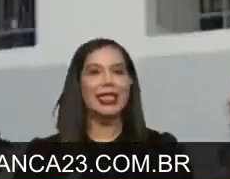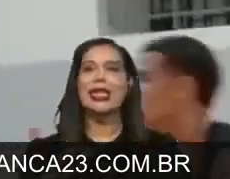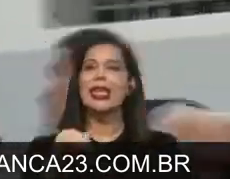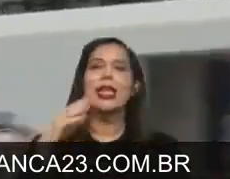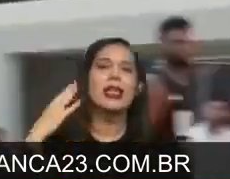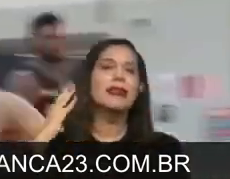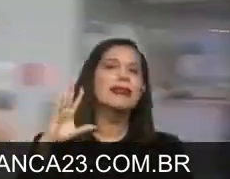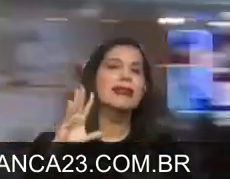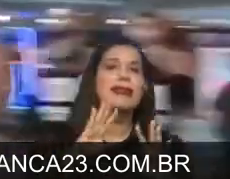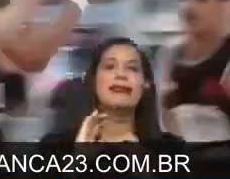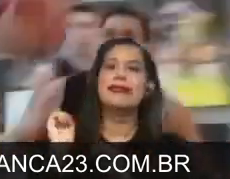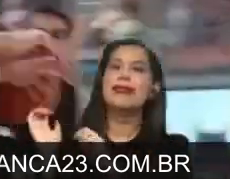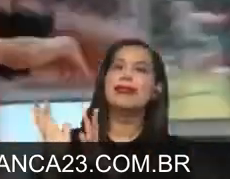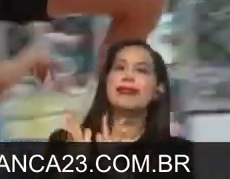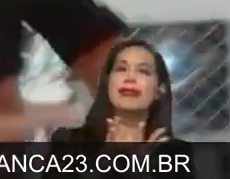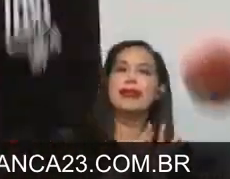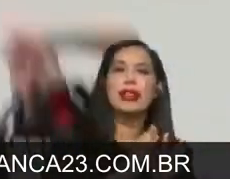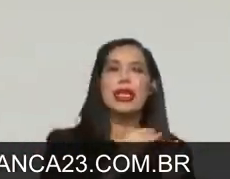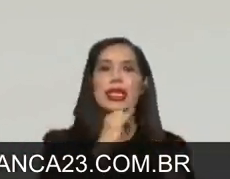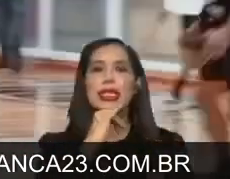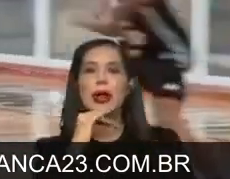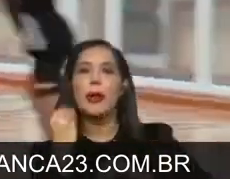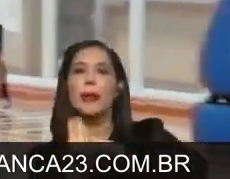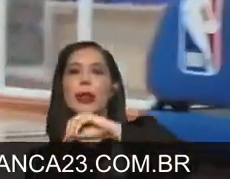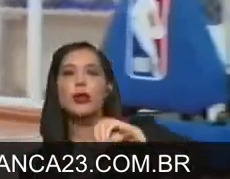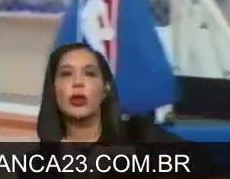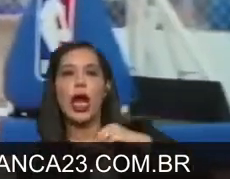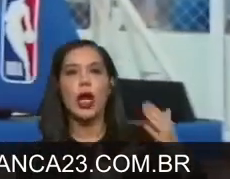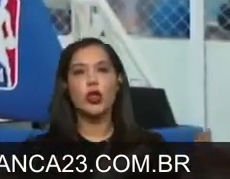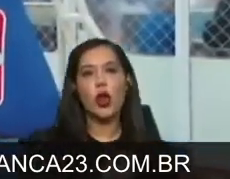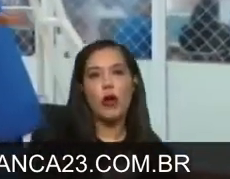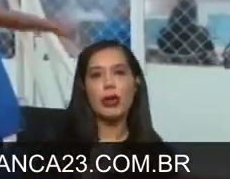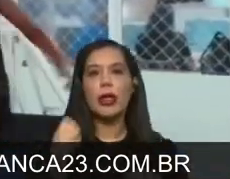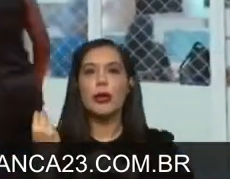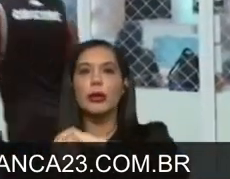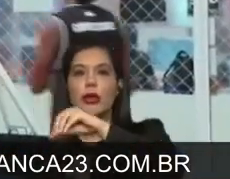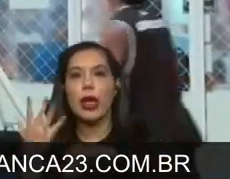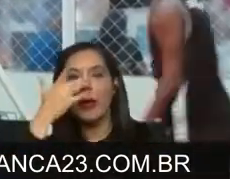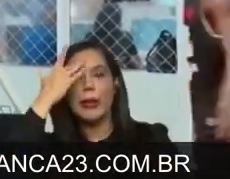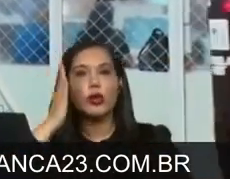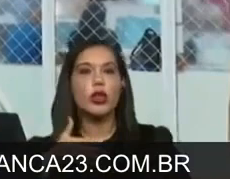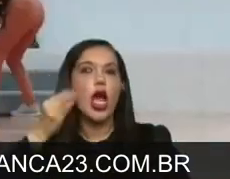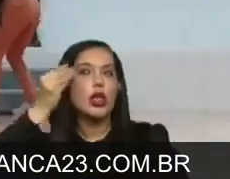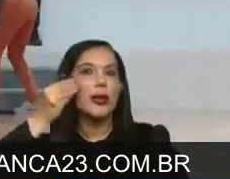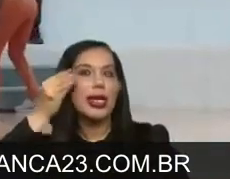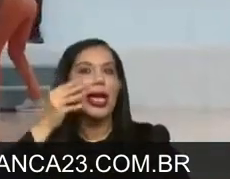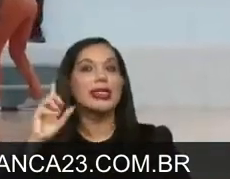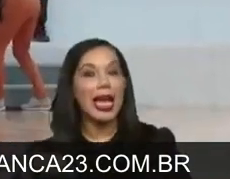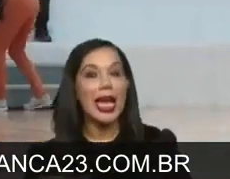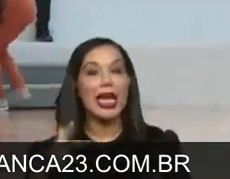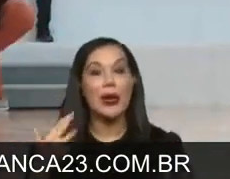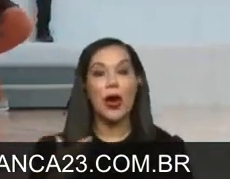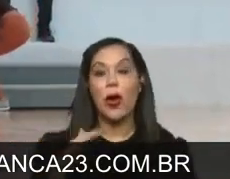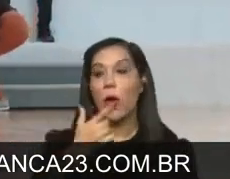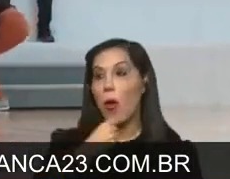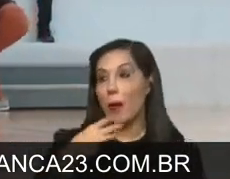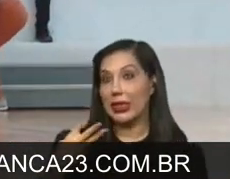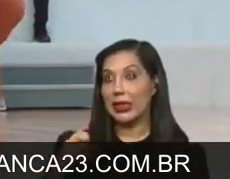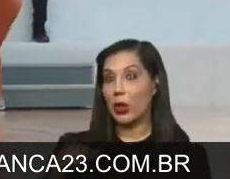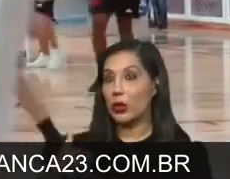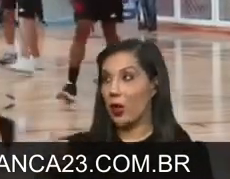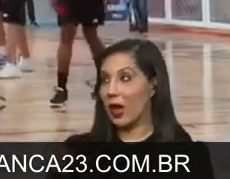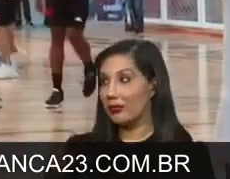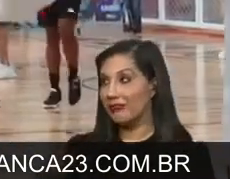ouviu falar da mescla entre juventude e experiência? É, ela vai estar lá de novo. Fabrício Russo, de 38